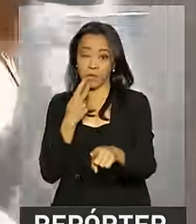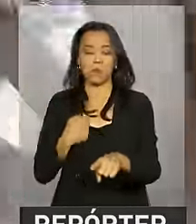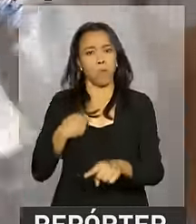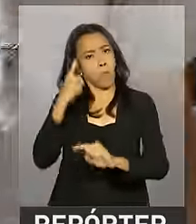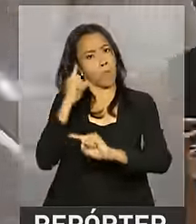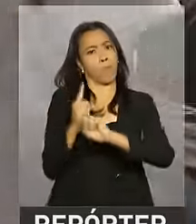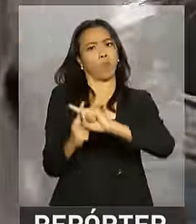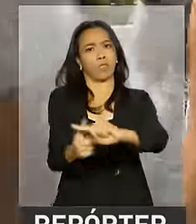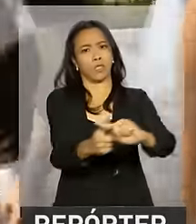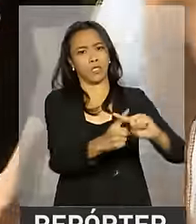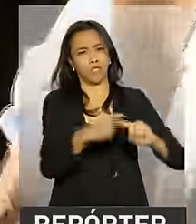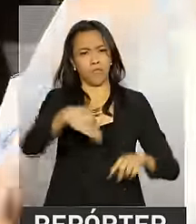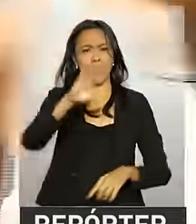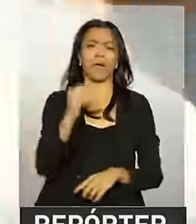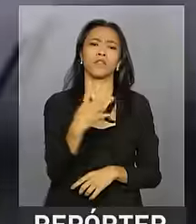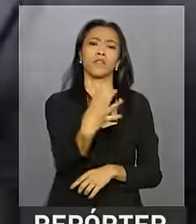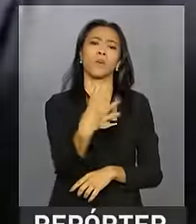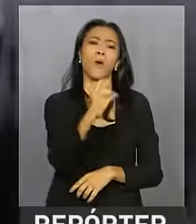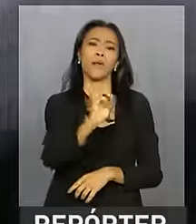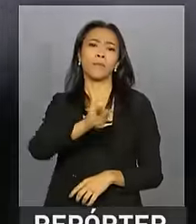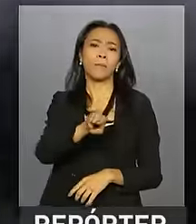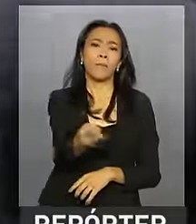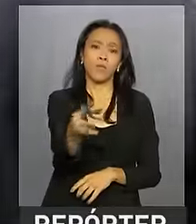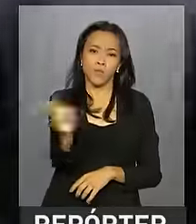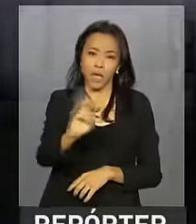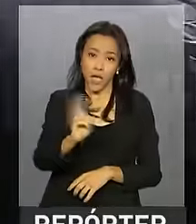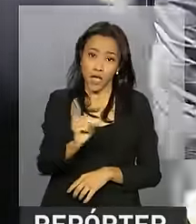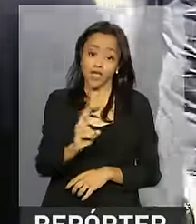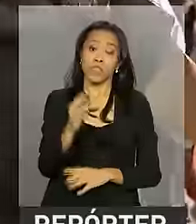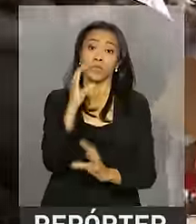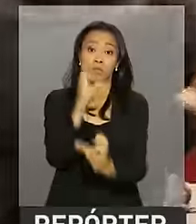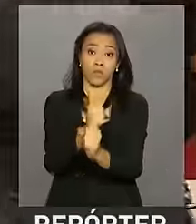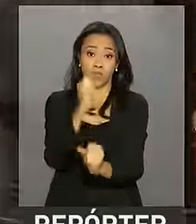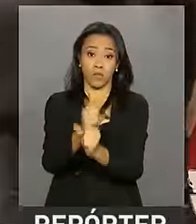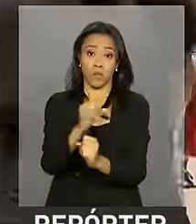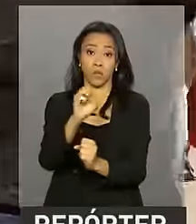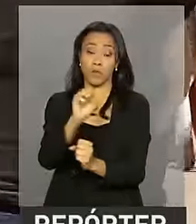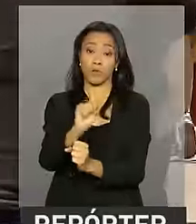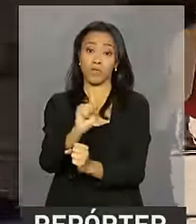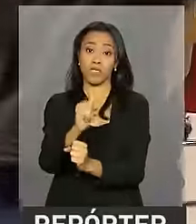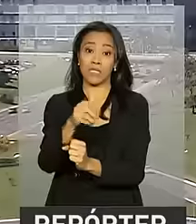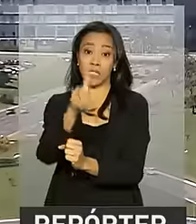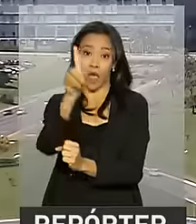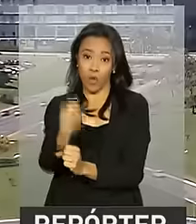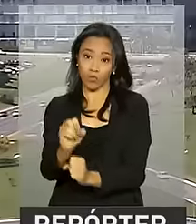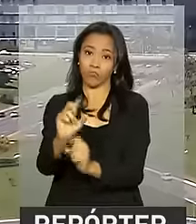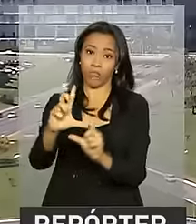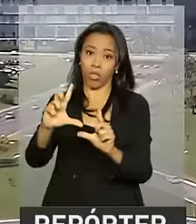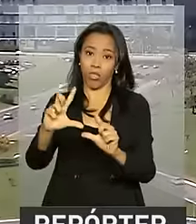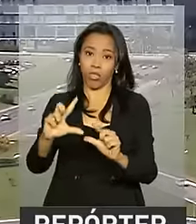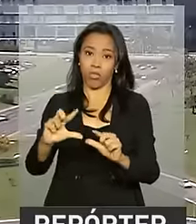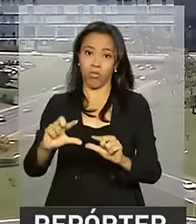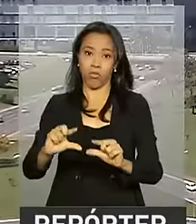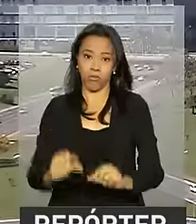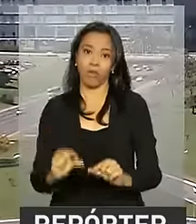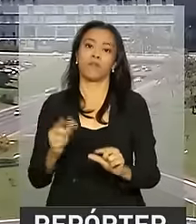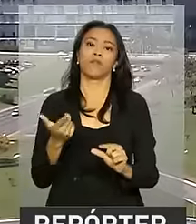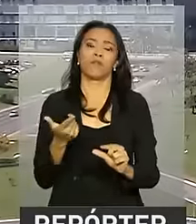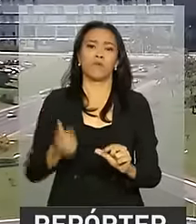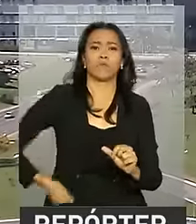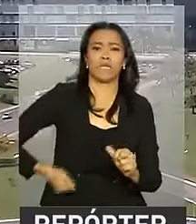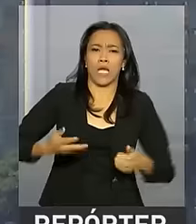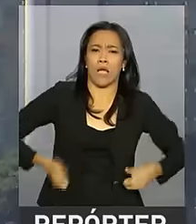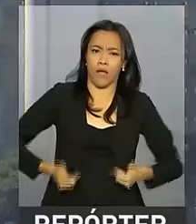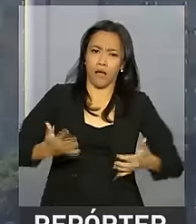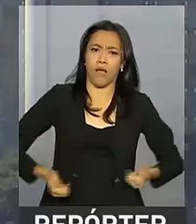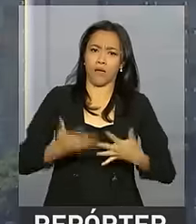de R 40 bilhões deais em outubro o saldo das contas públicas voltou a cair em novembro no mês passado as despesas